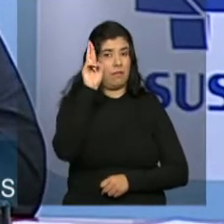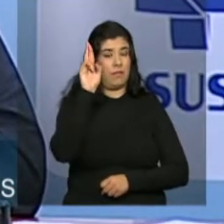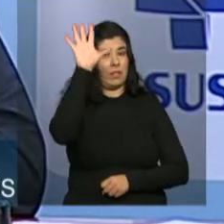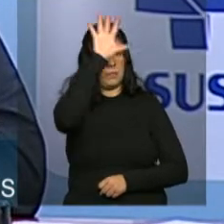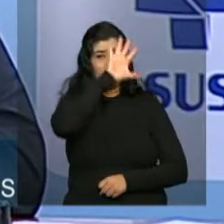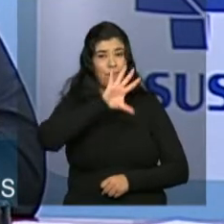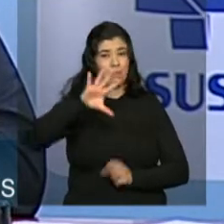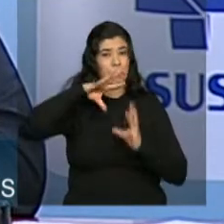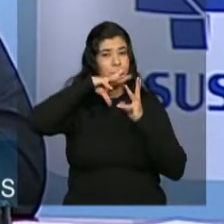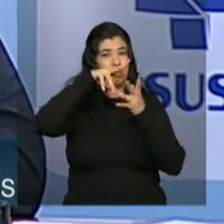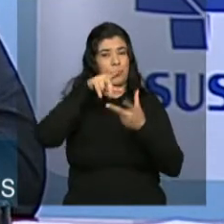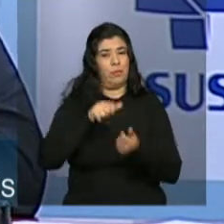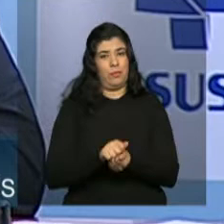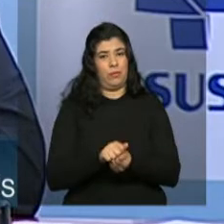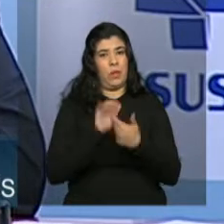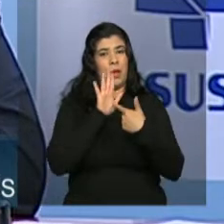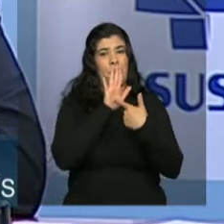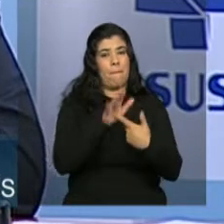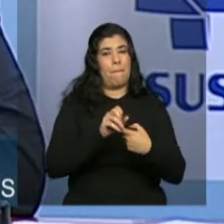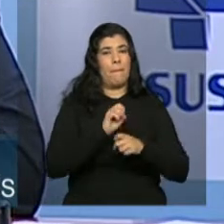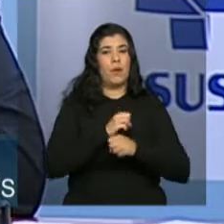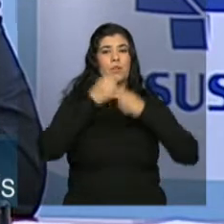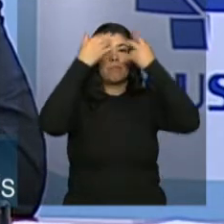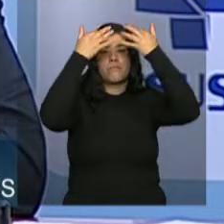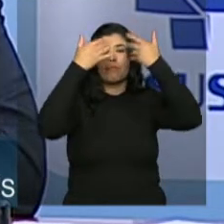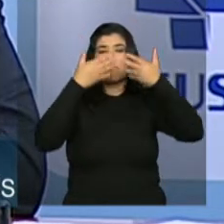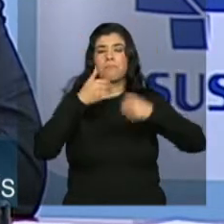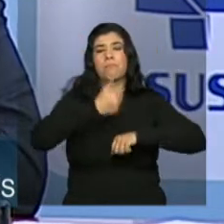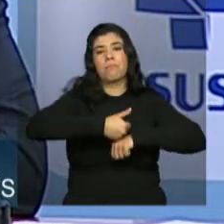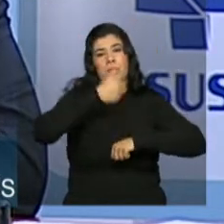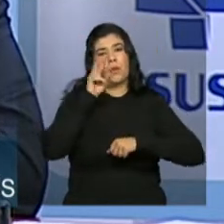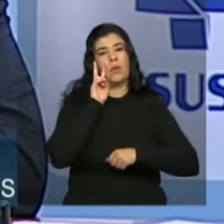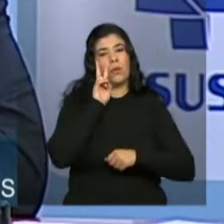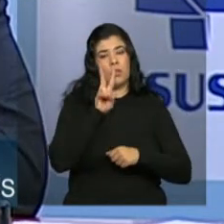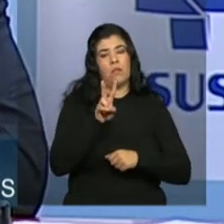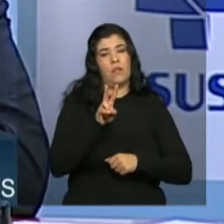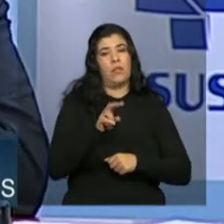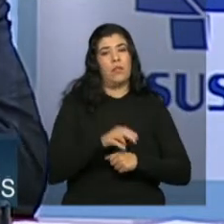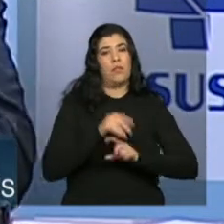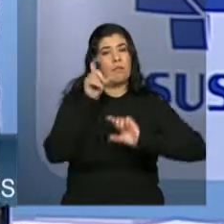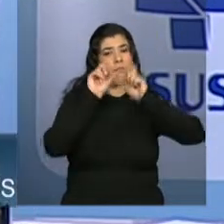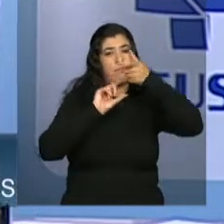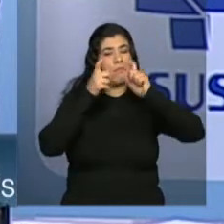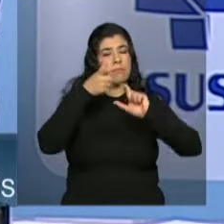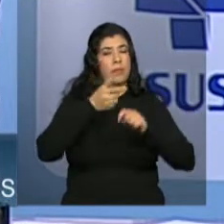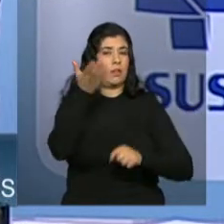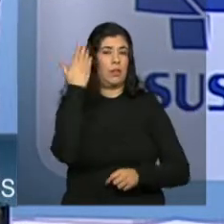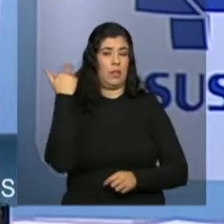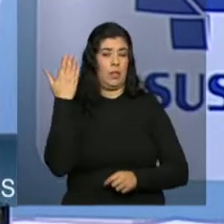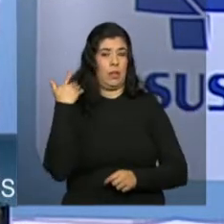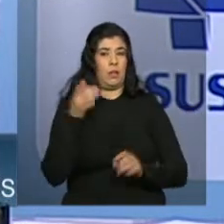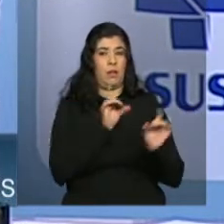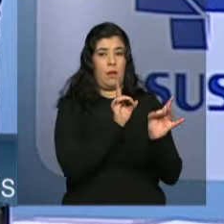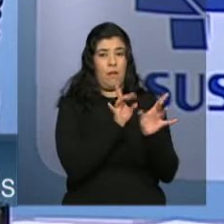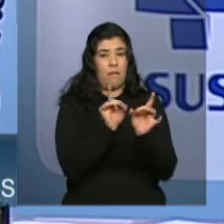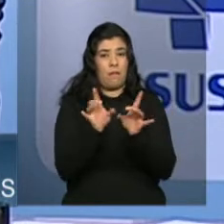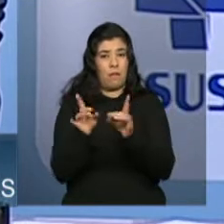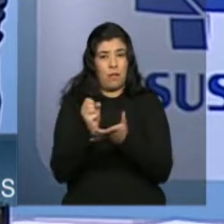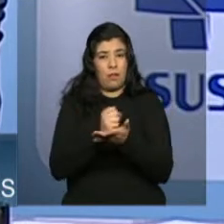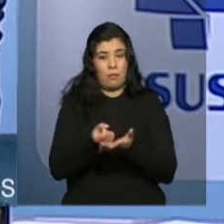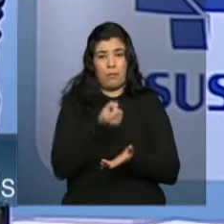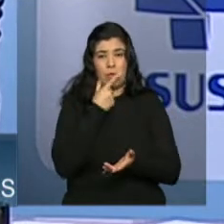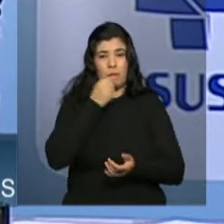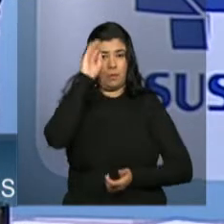a descriminar discriminar melhor mercado como a gente viu no gráfico não é o mercado brasileiro que parecia um mercado que era